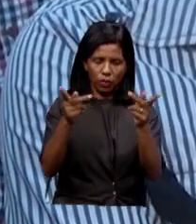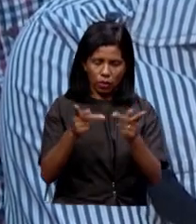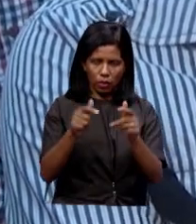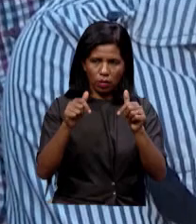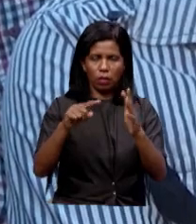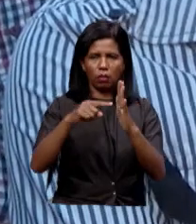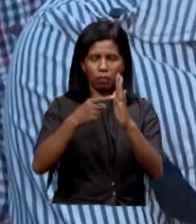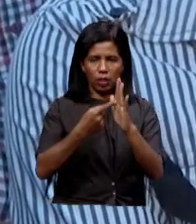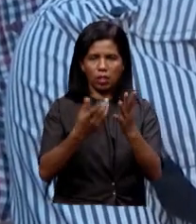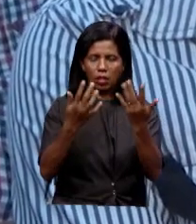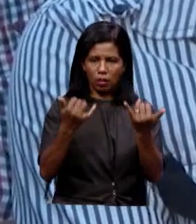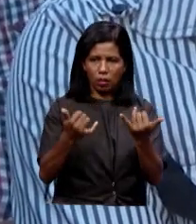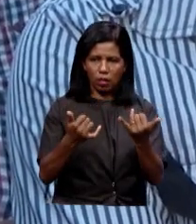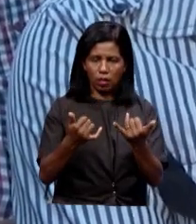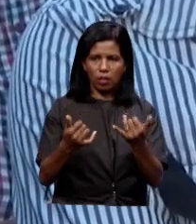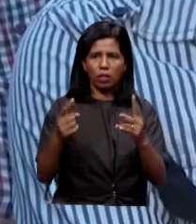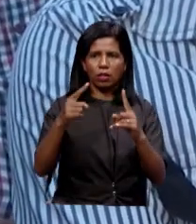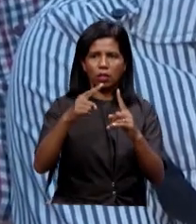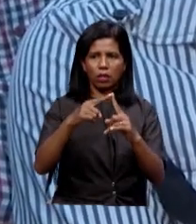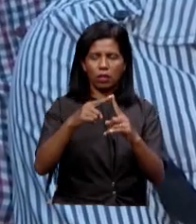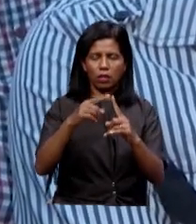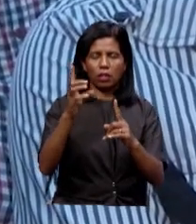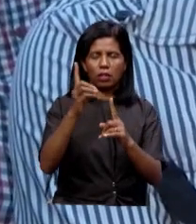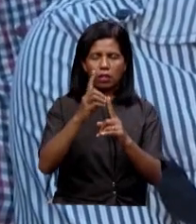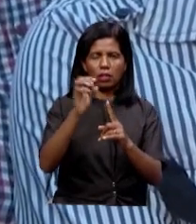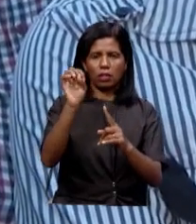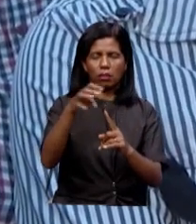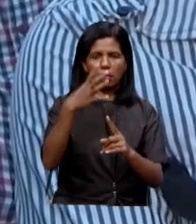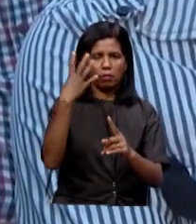komesa agora to iha dia 15 de janeiro